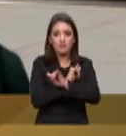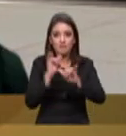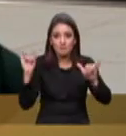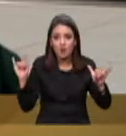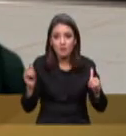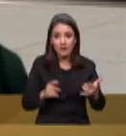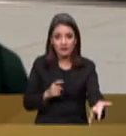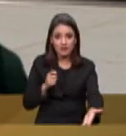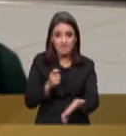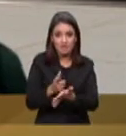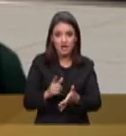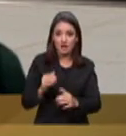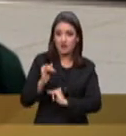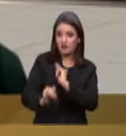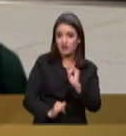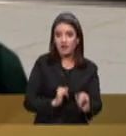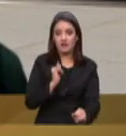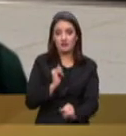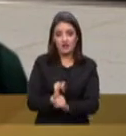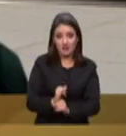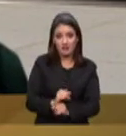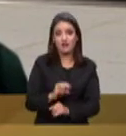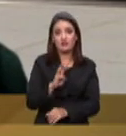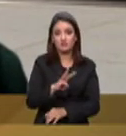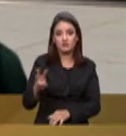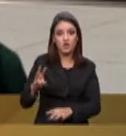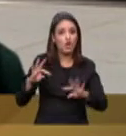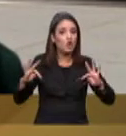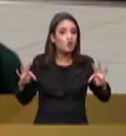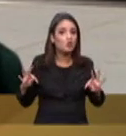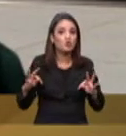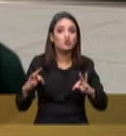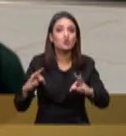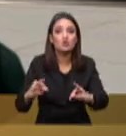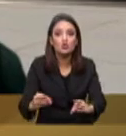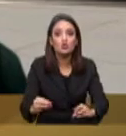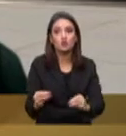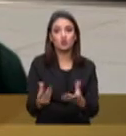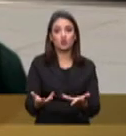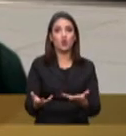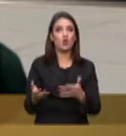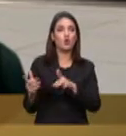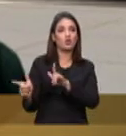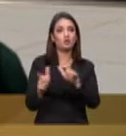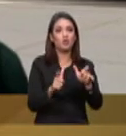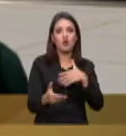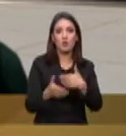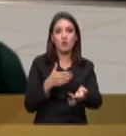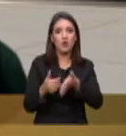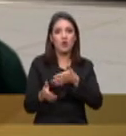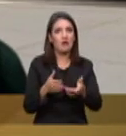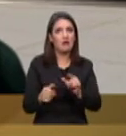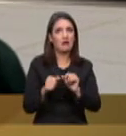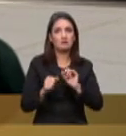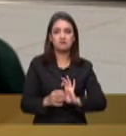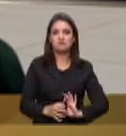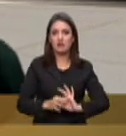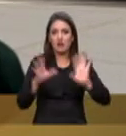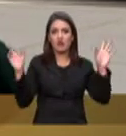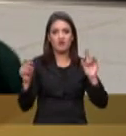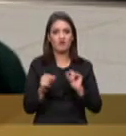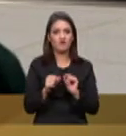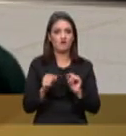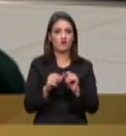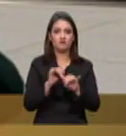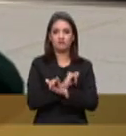eleitoral paga na internet em sítios eletrônicos de toda e qualquer organização econômica que produza,